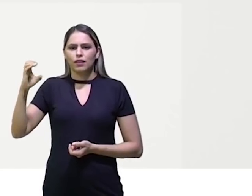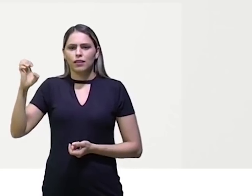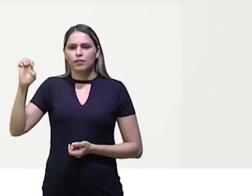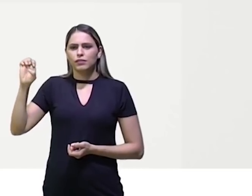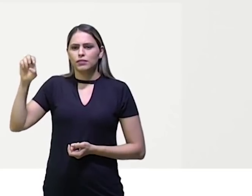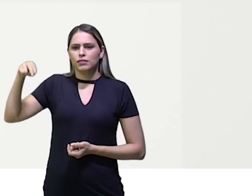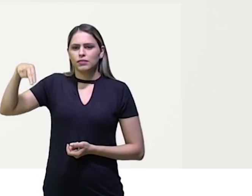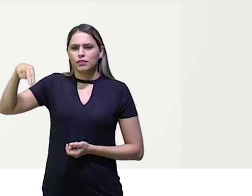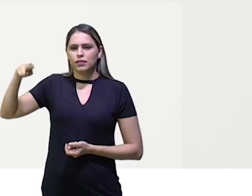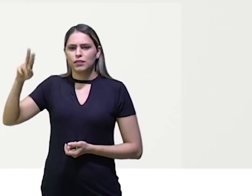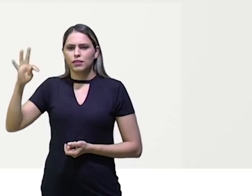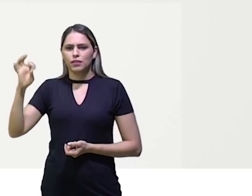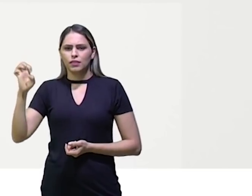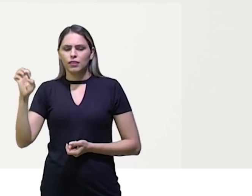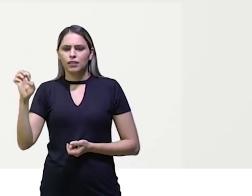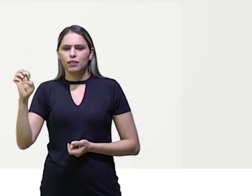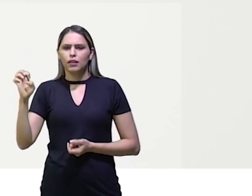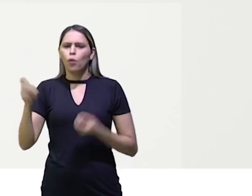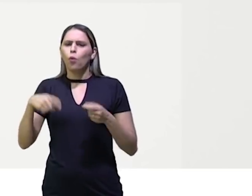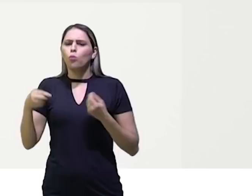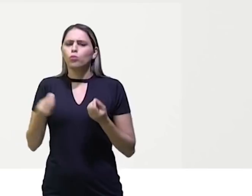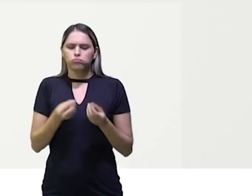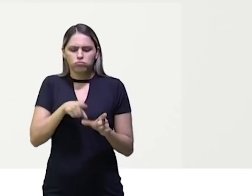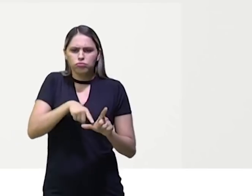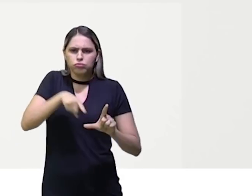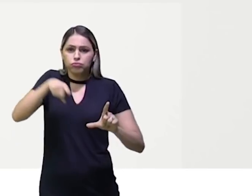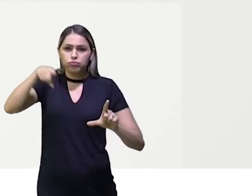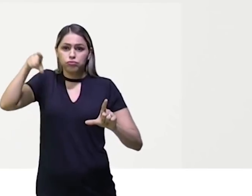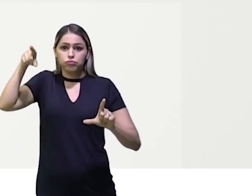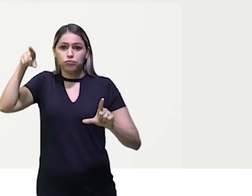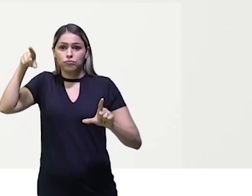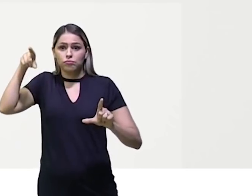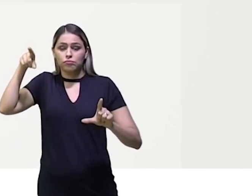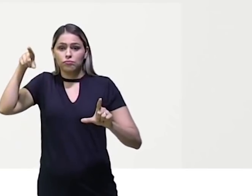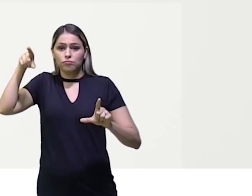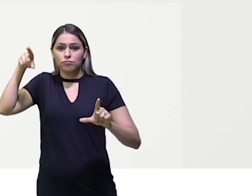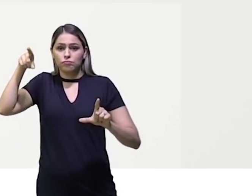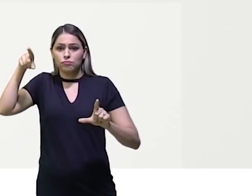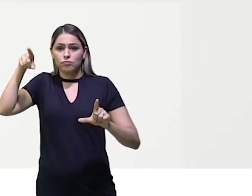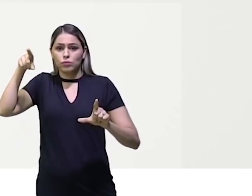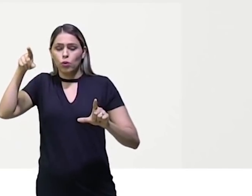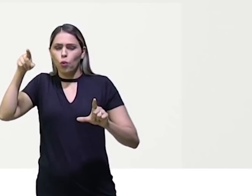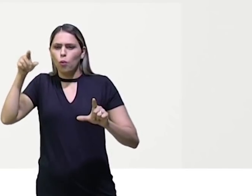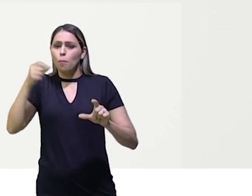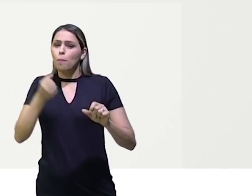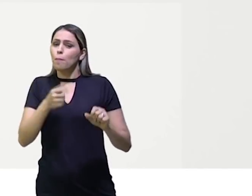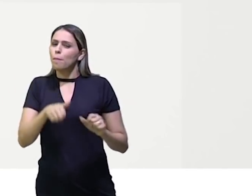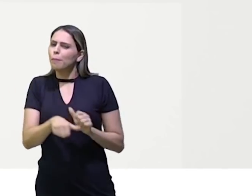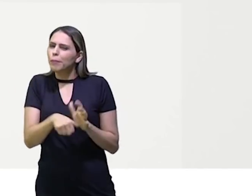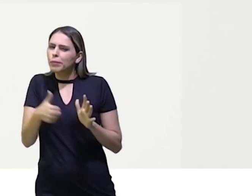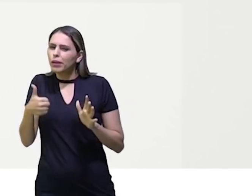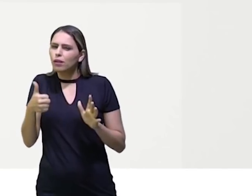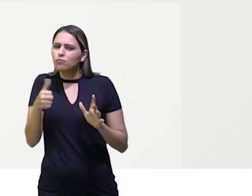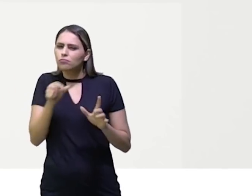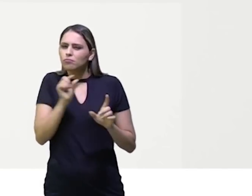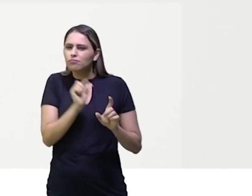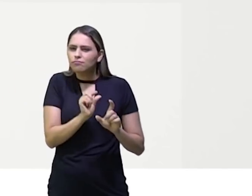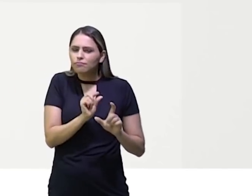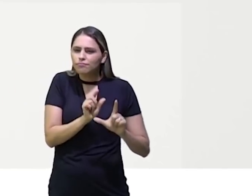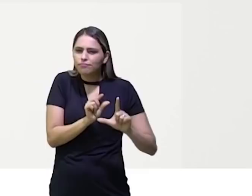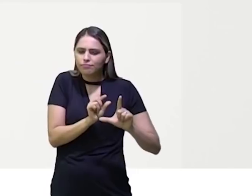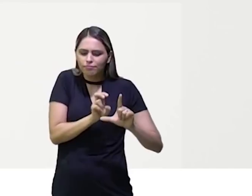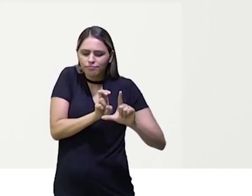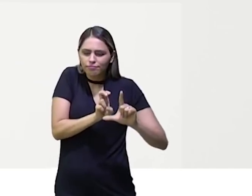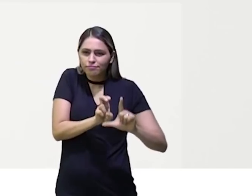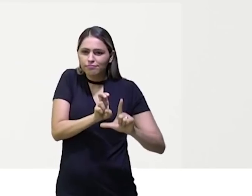crescente. Vamos encontrar do menor para o maior. Então, encontramos